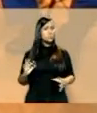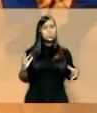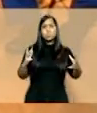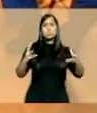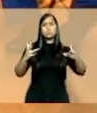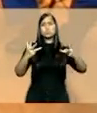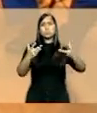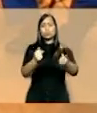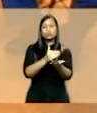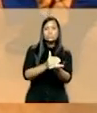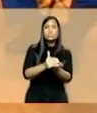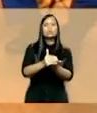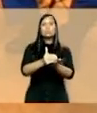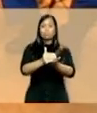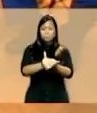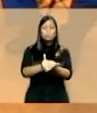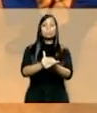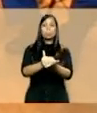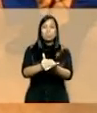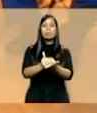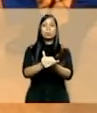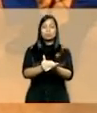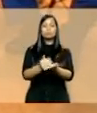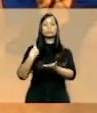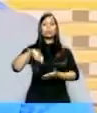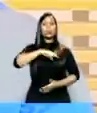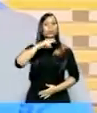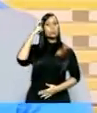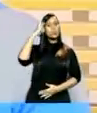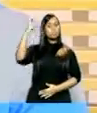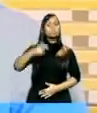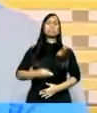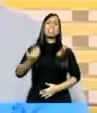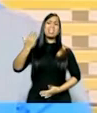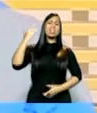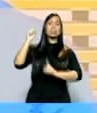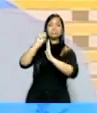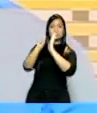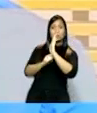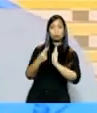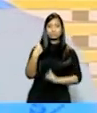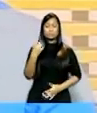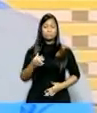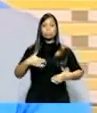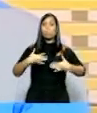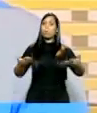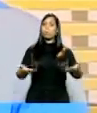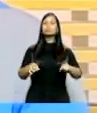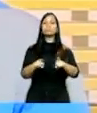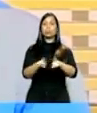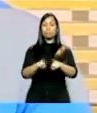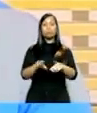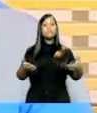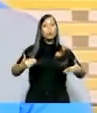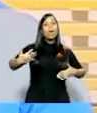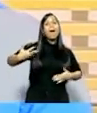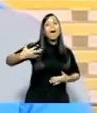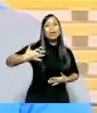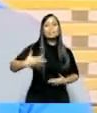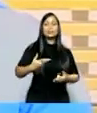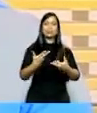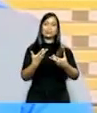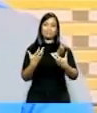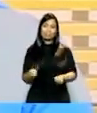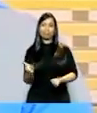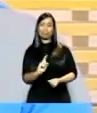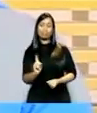no início do forjar da nossa cultura, né? Desde o século XVI em diante, e hoje em dia, né? Então, a tendência da